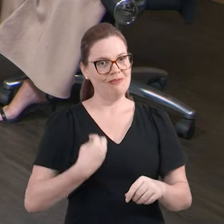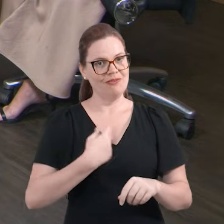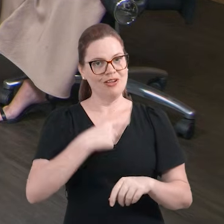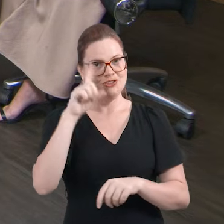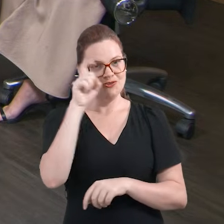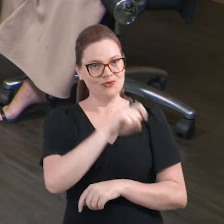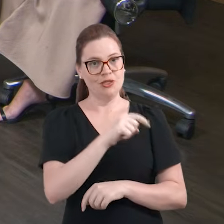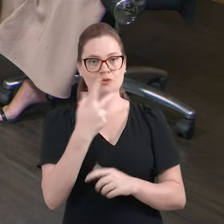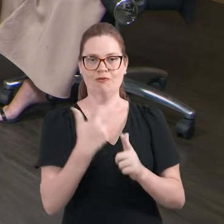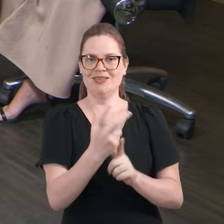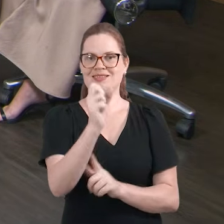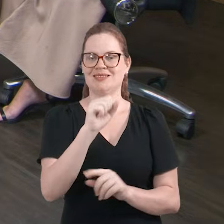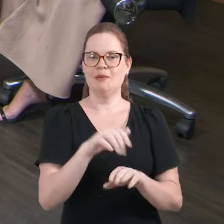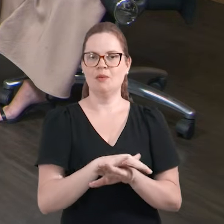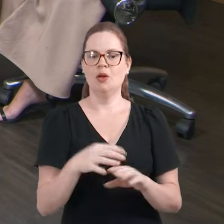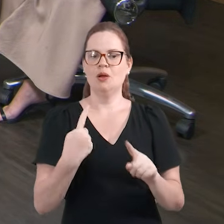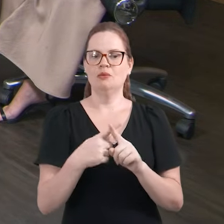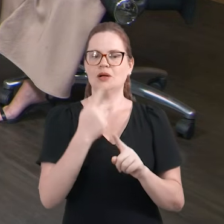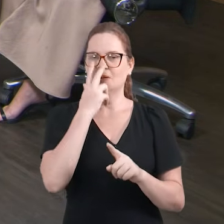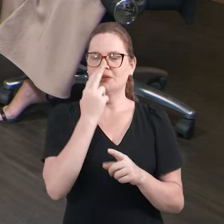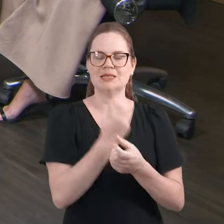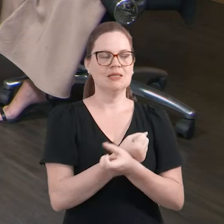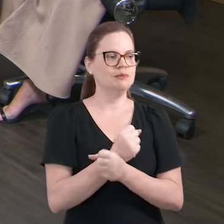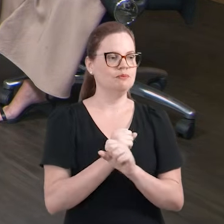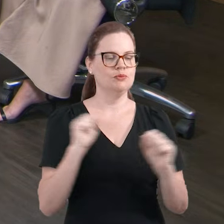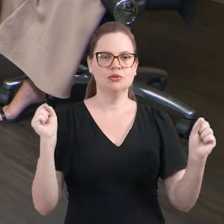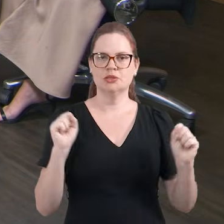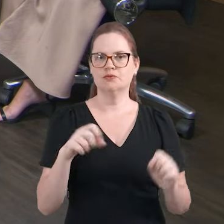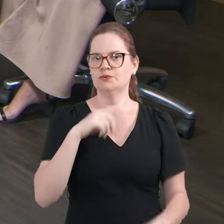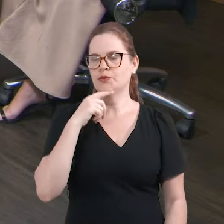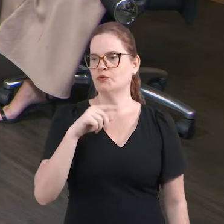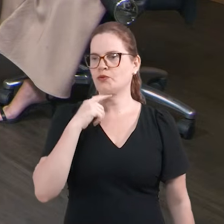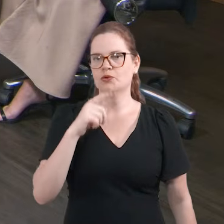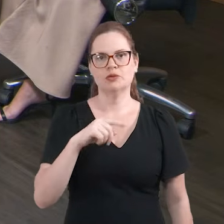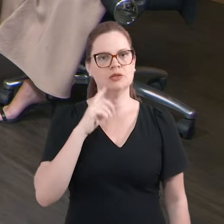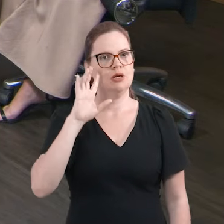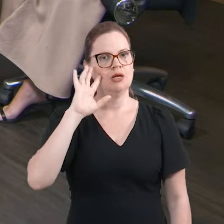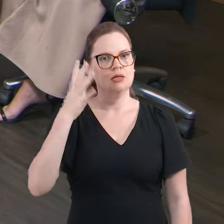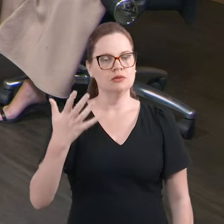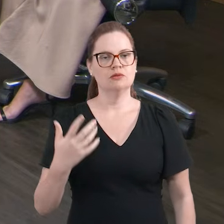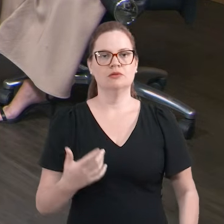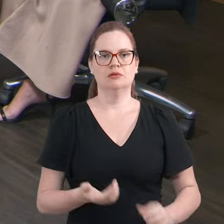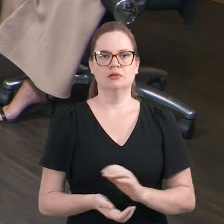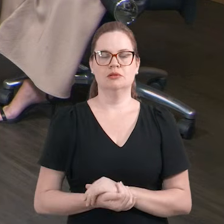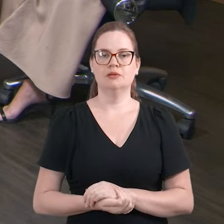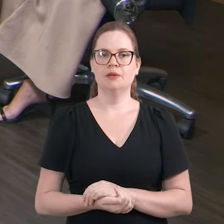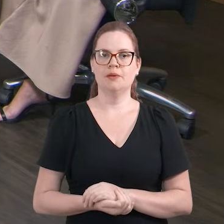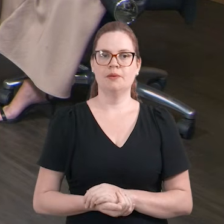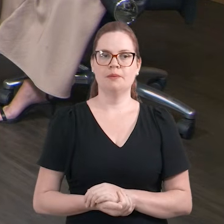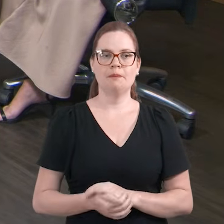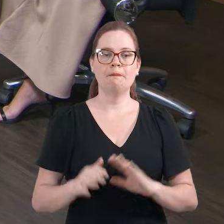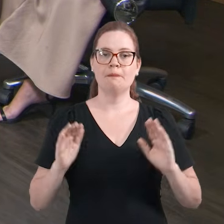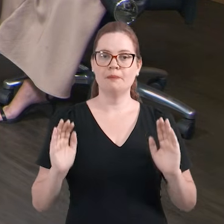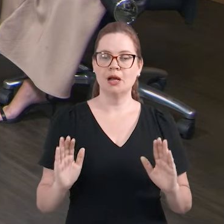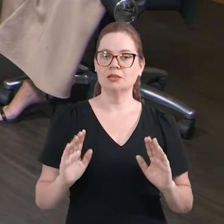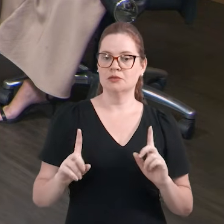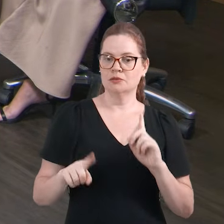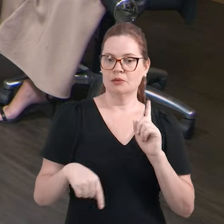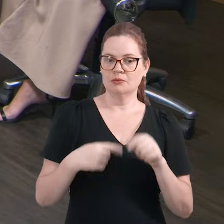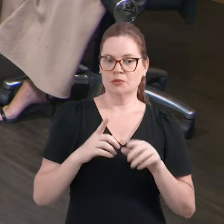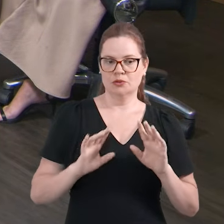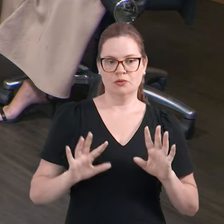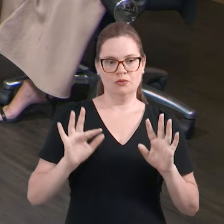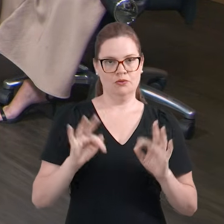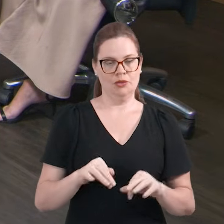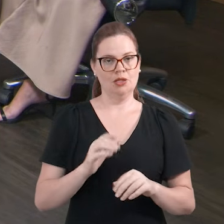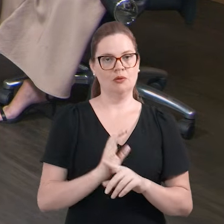Era uma situação Maravilha. praticamente impossível de ser revertida, né? Mas ao terminar o culto, uma